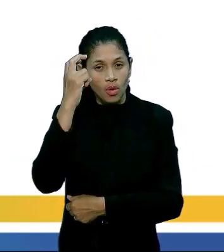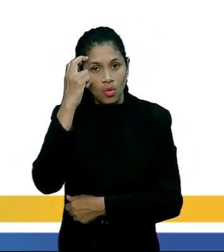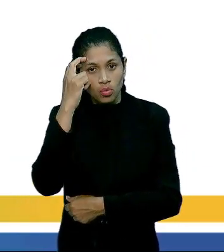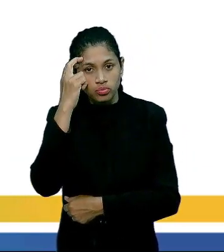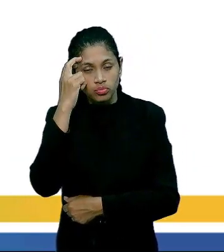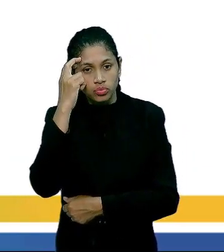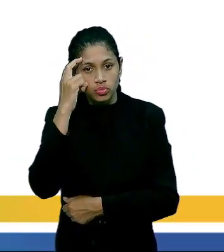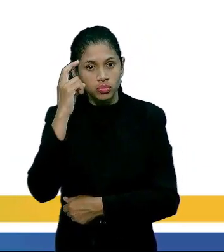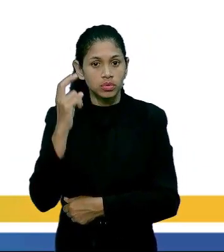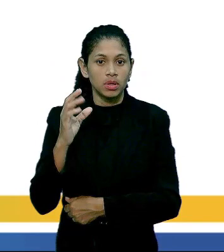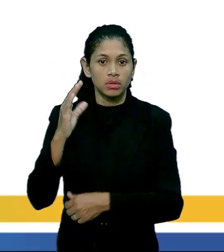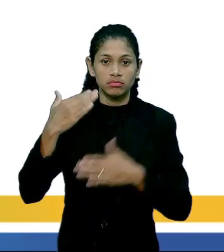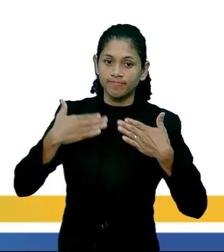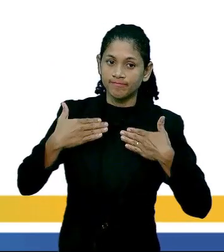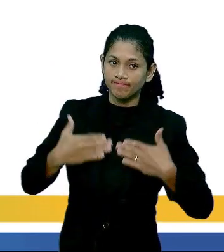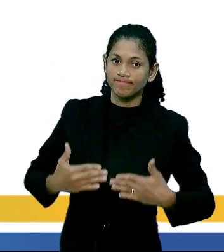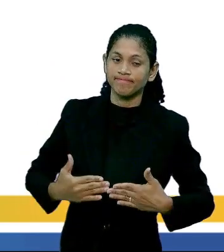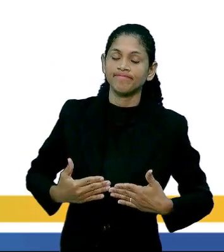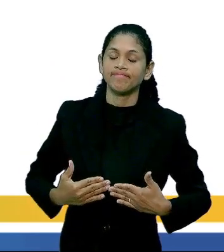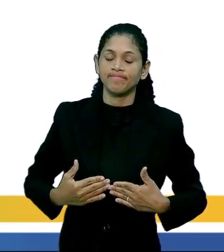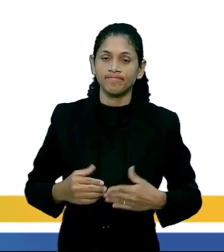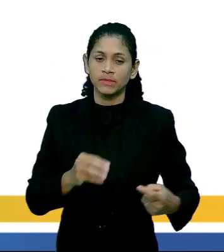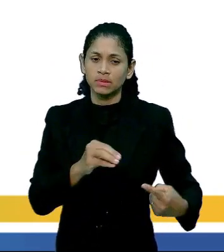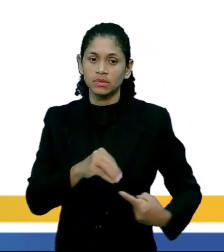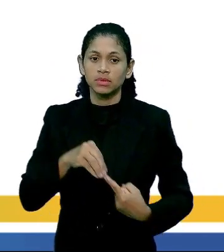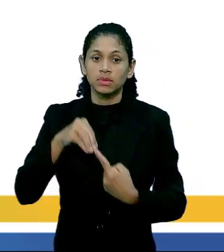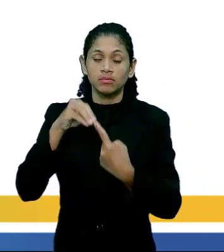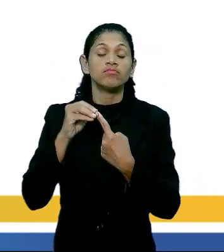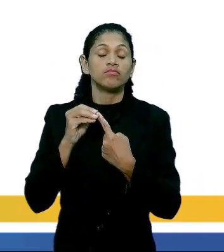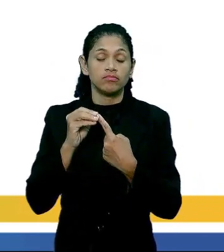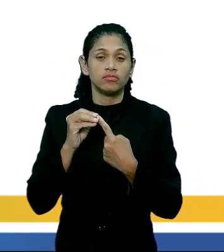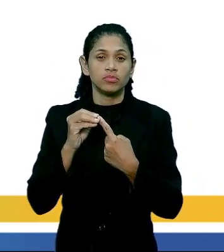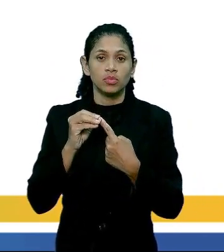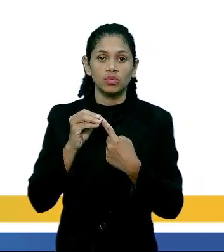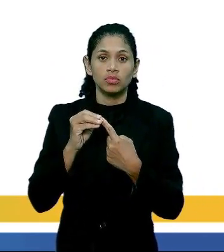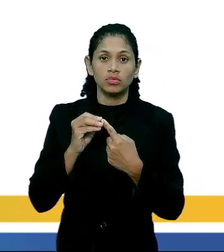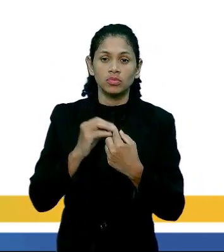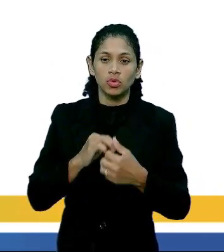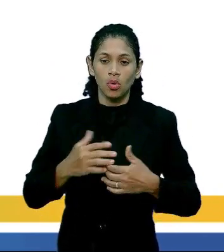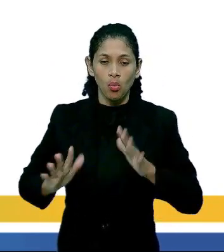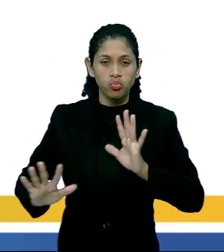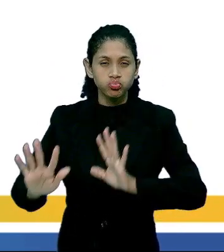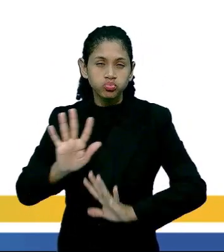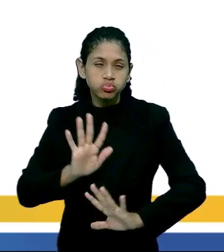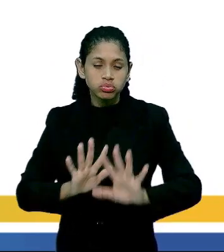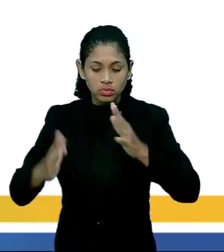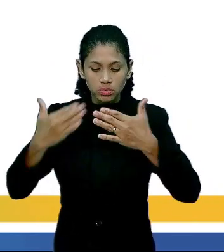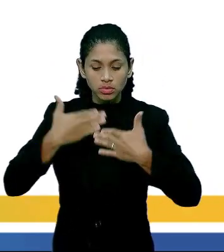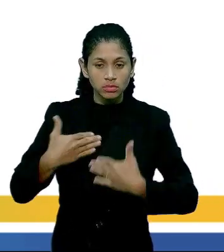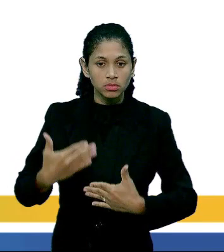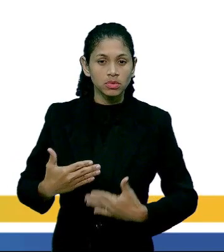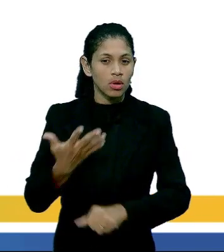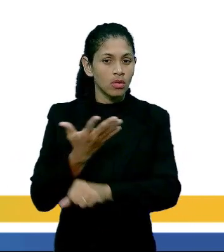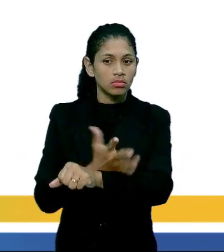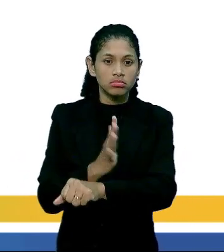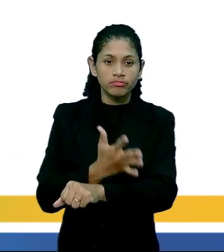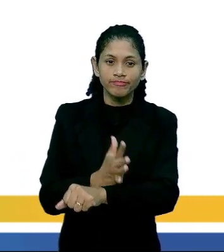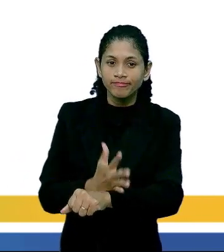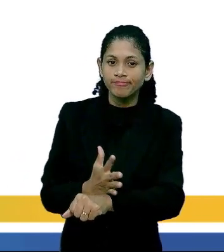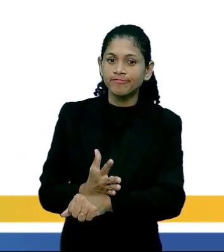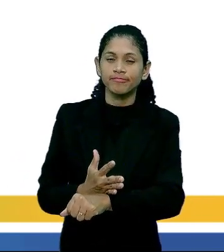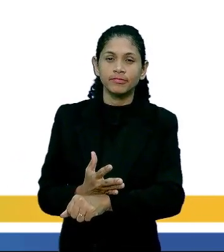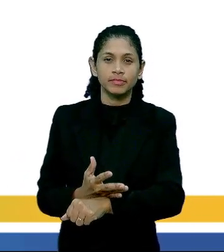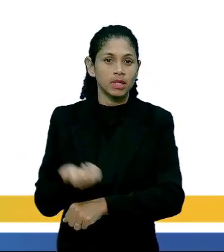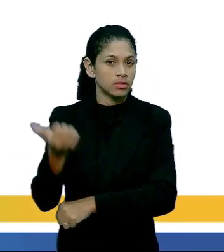corpo. É evidente que a existência de cuidados com o corpo não é uma prática negativa. O dilema em questão, como as